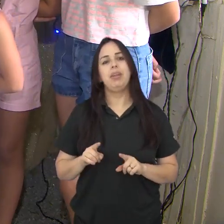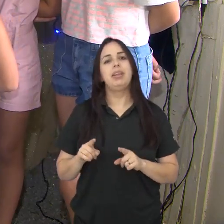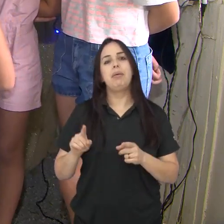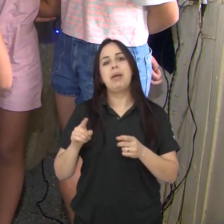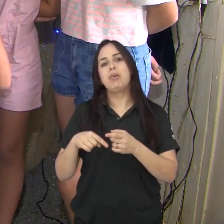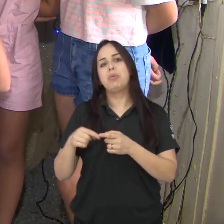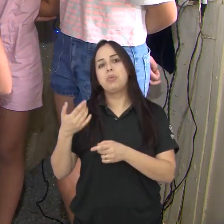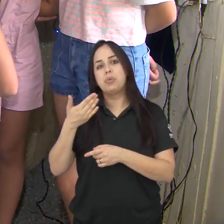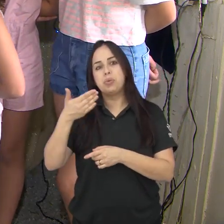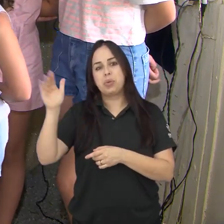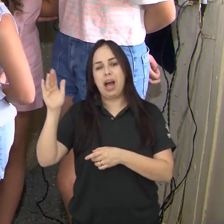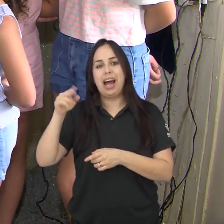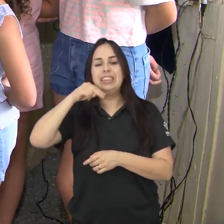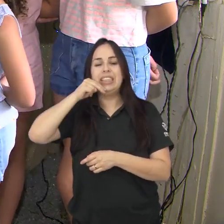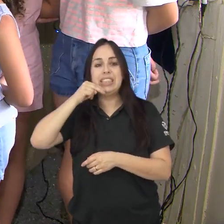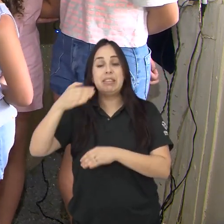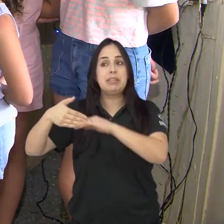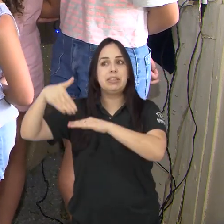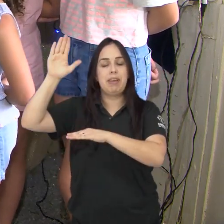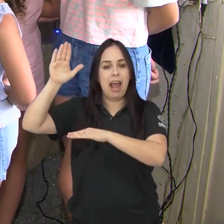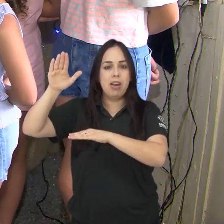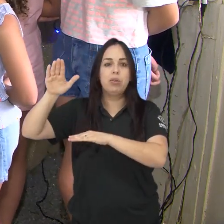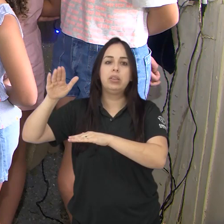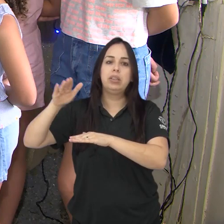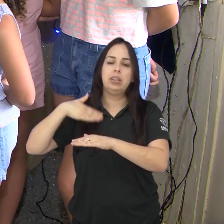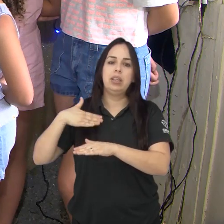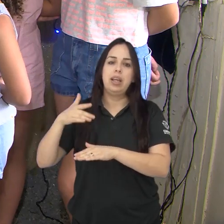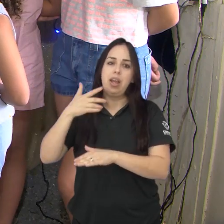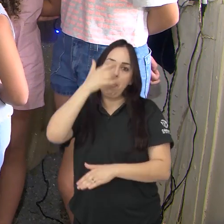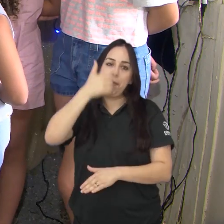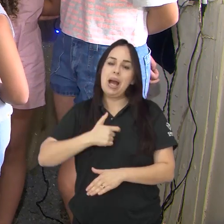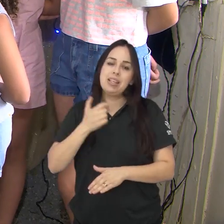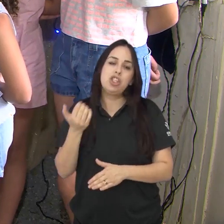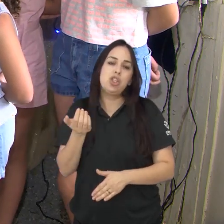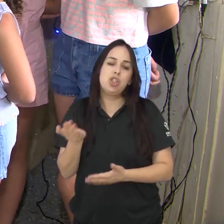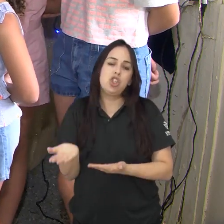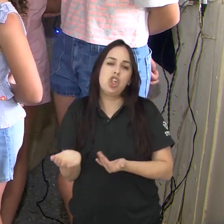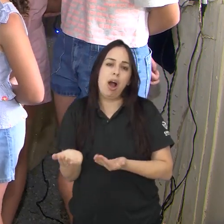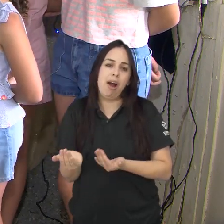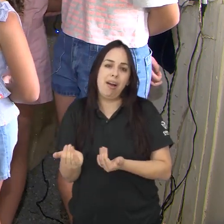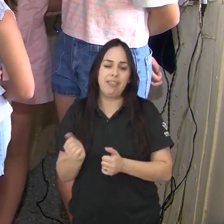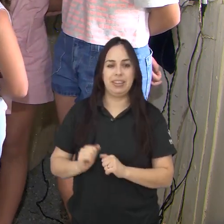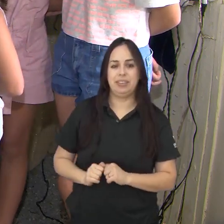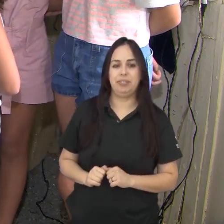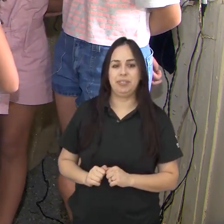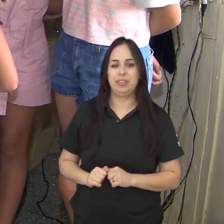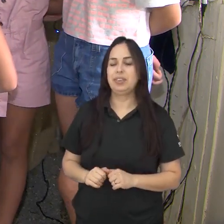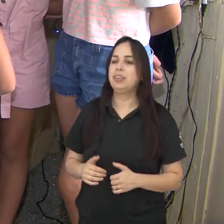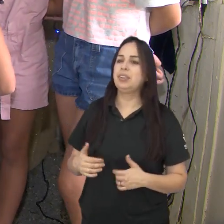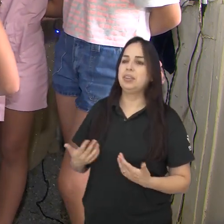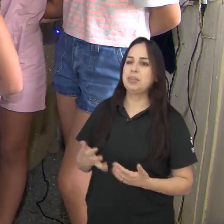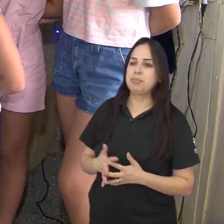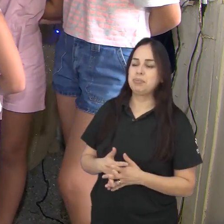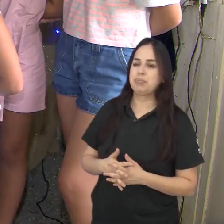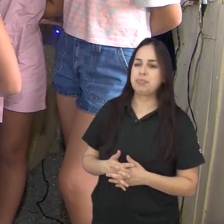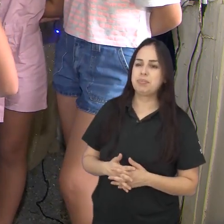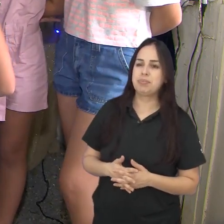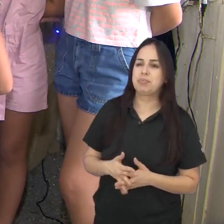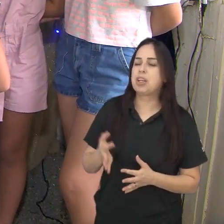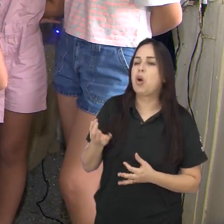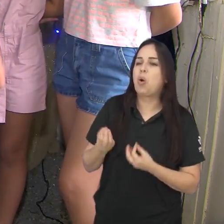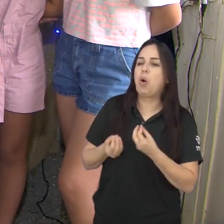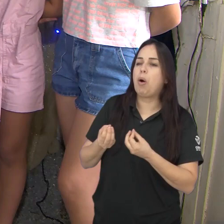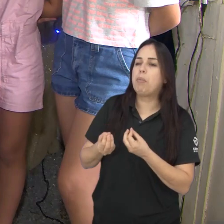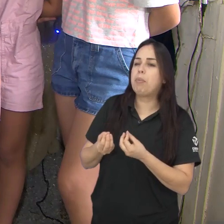eram mais velhos. Ela era caçula, os irmãos eram mais velhos, né? E aí, como